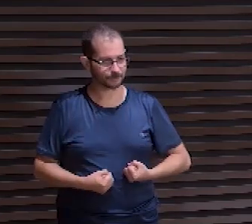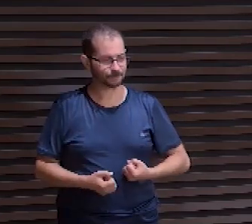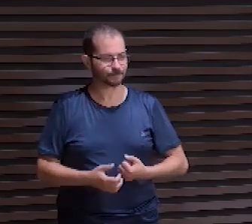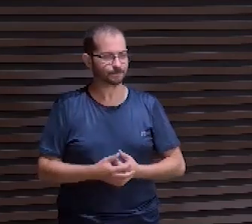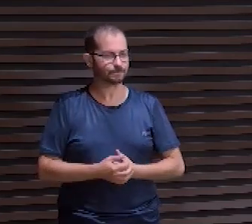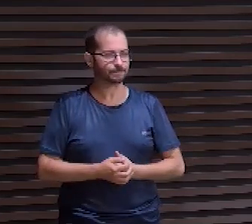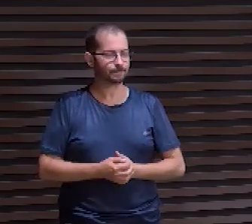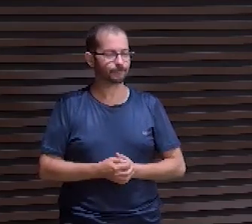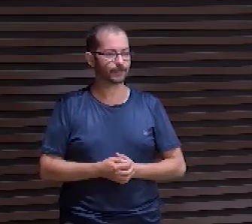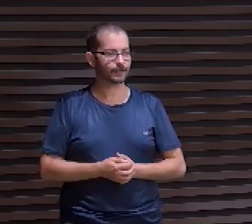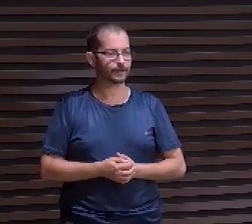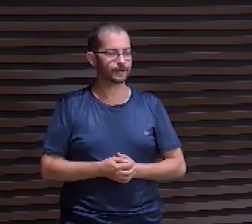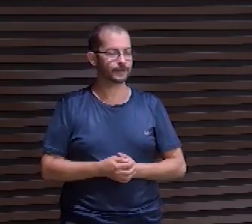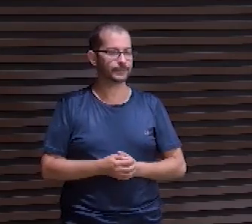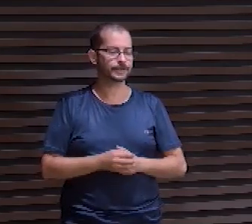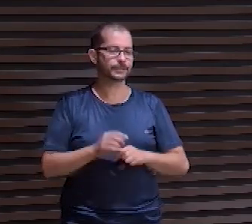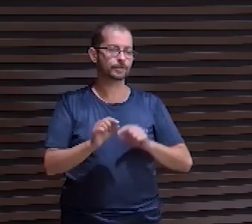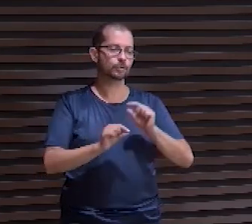o qual